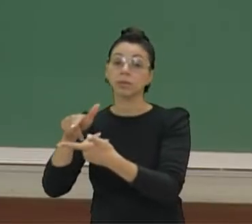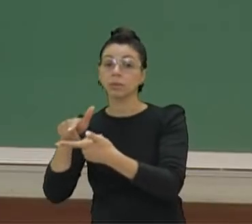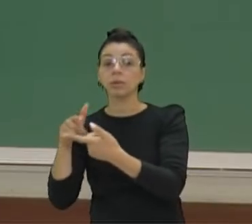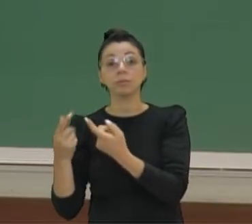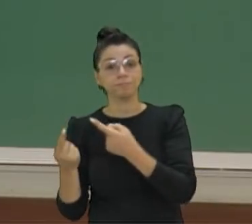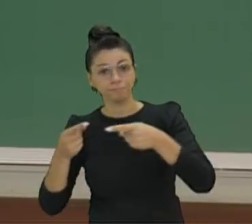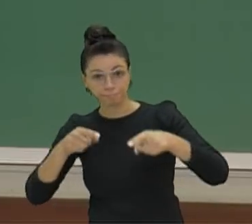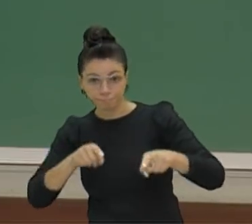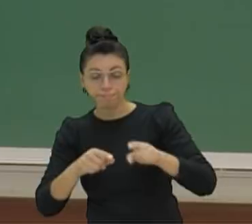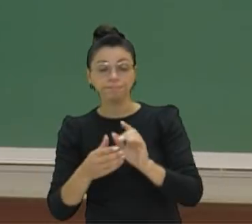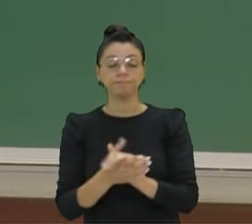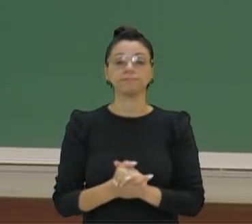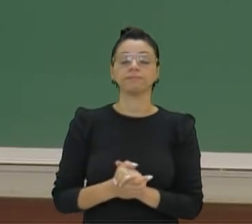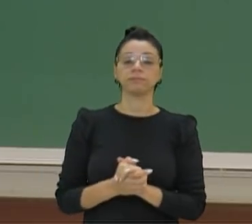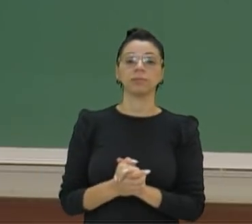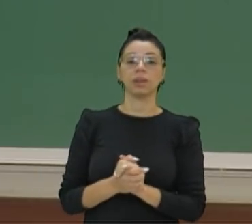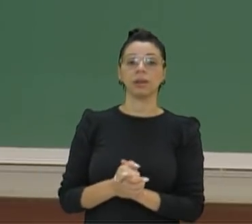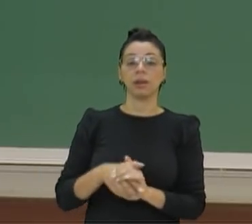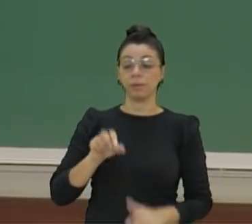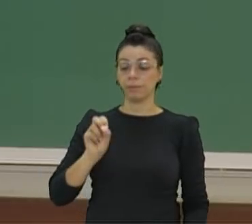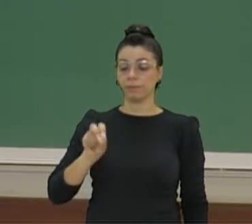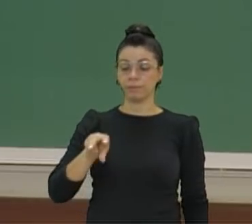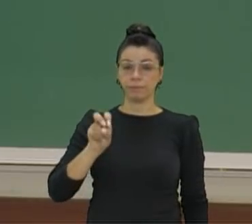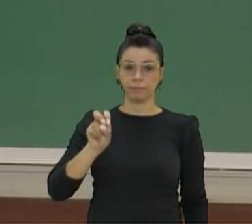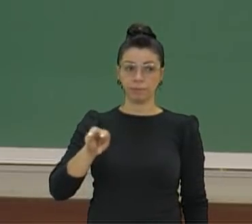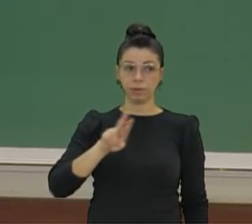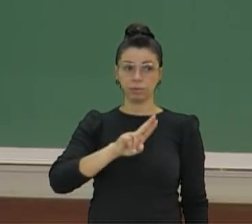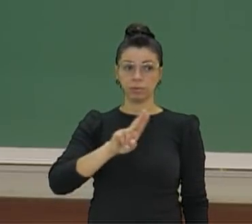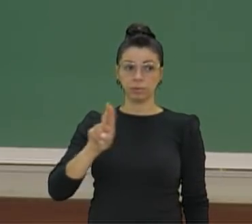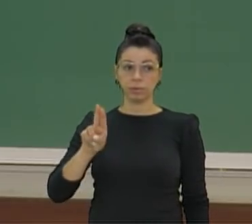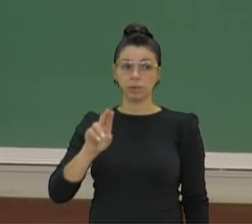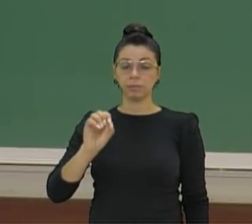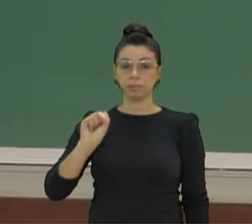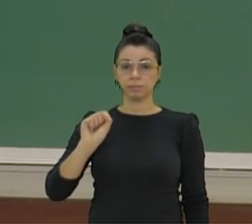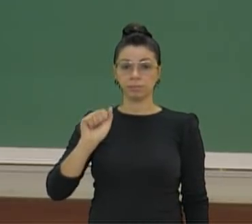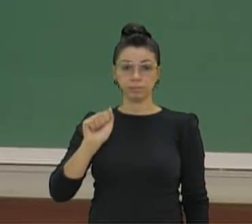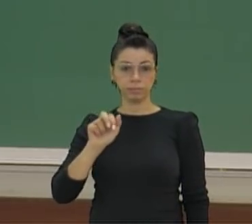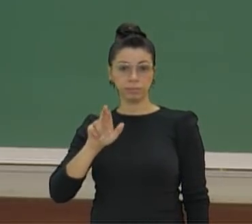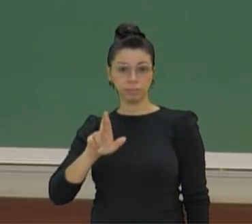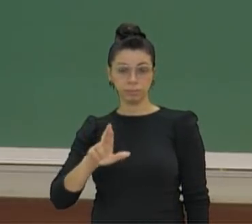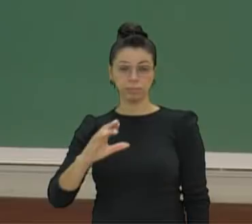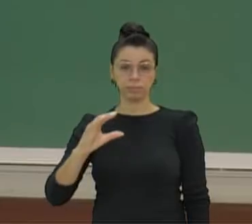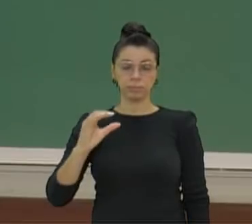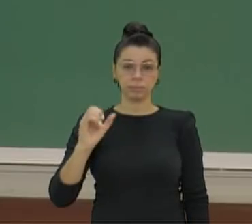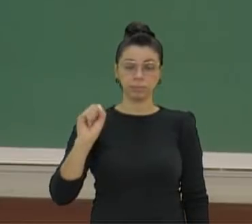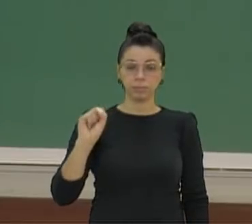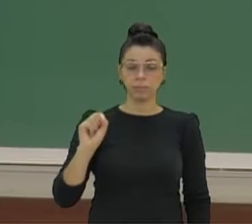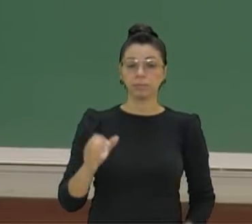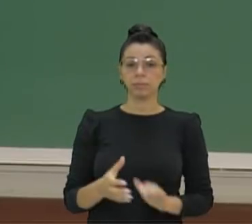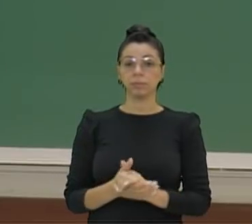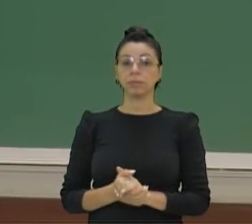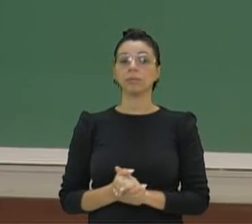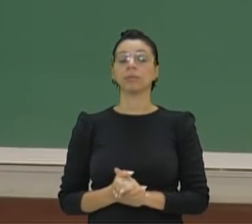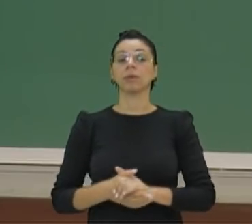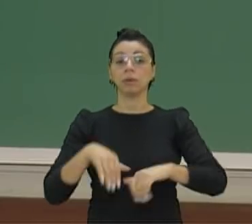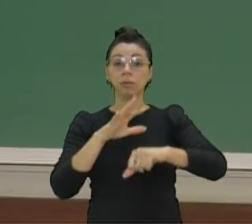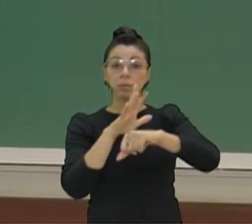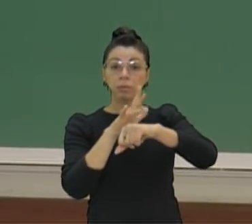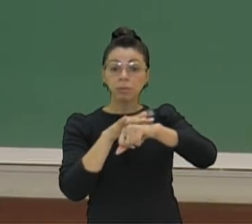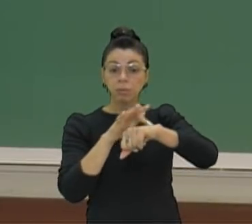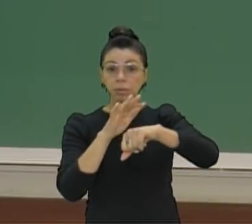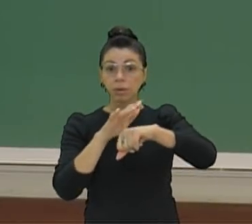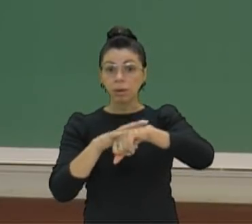vírus. E esse vírus ficou denominado como SARS, tá? Porque síndrome respiratória